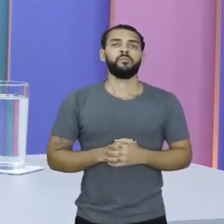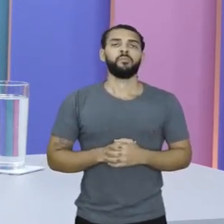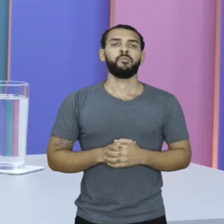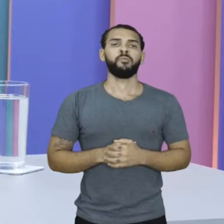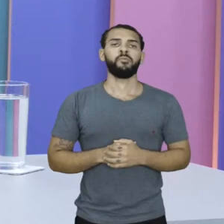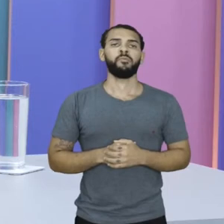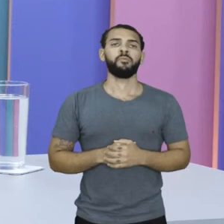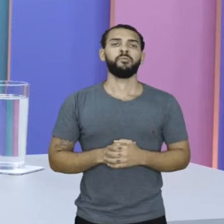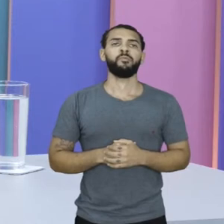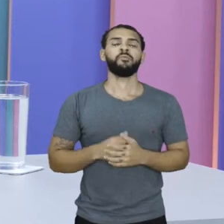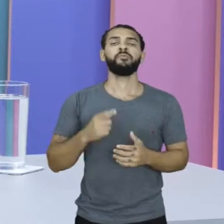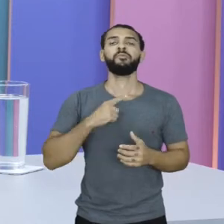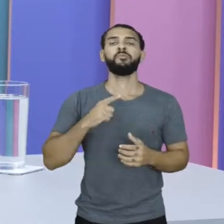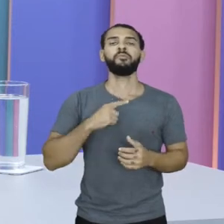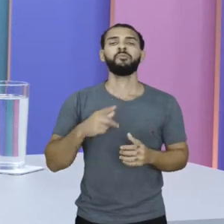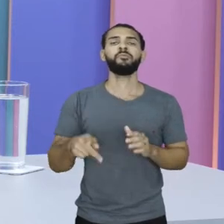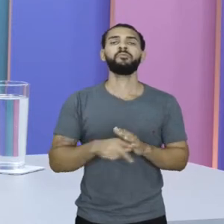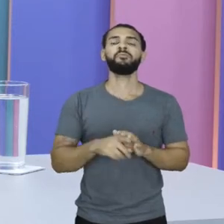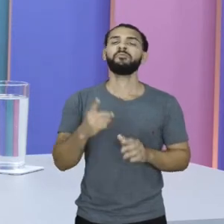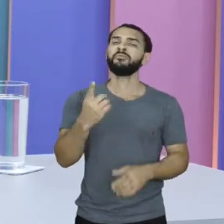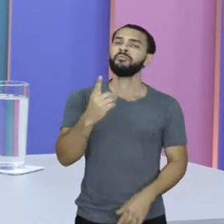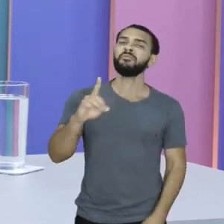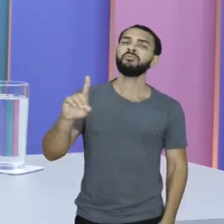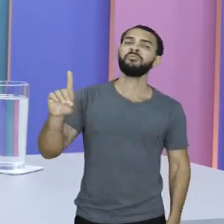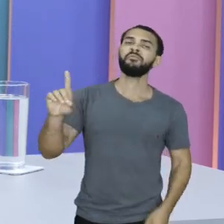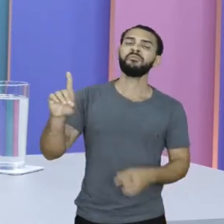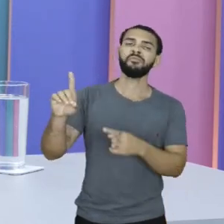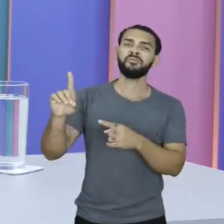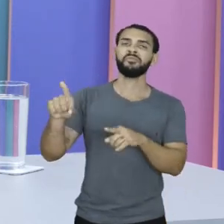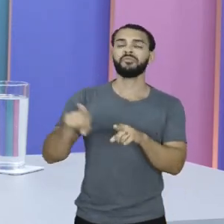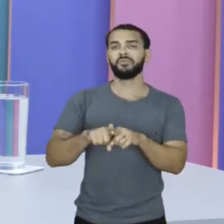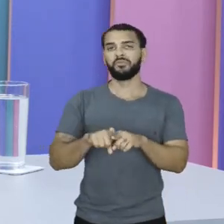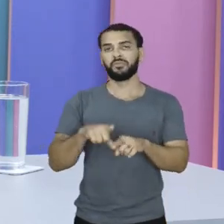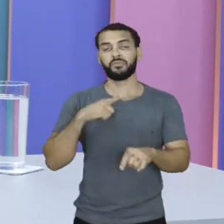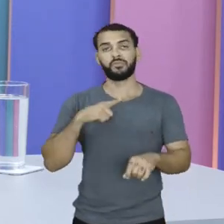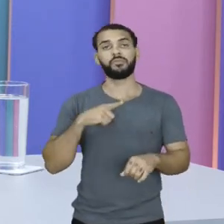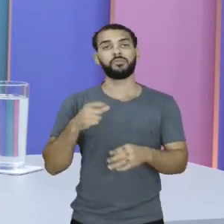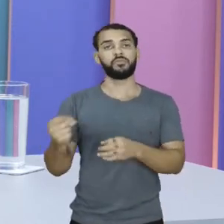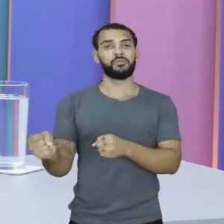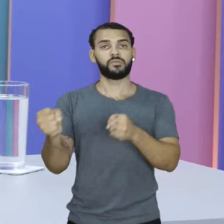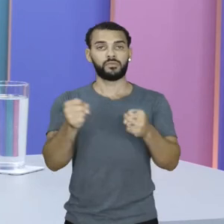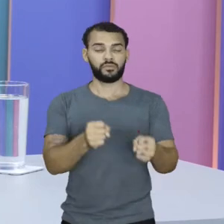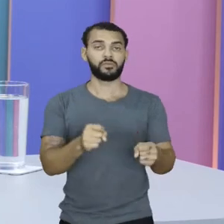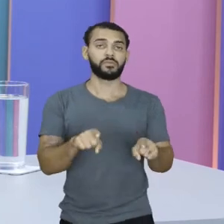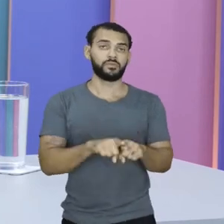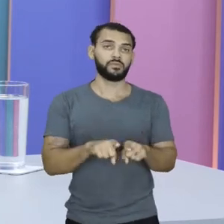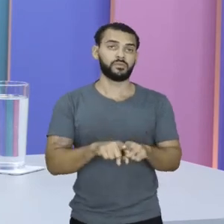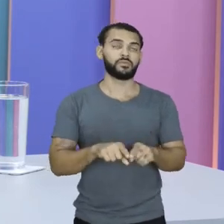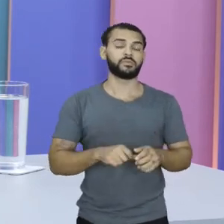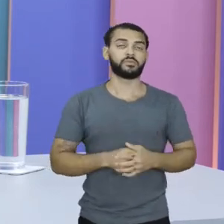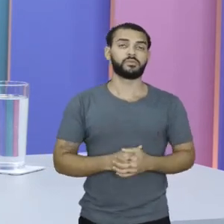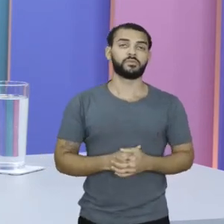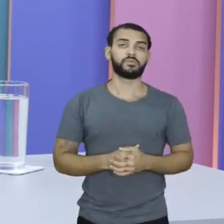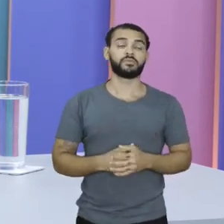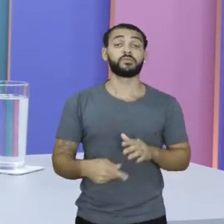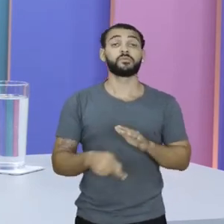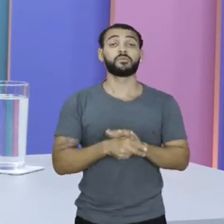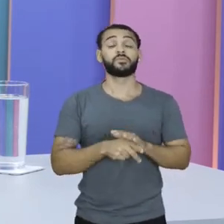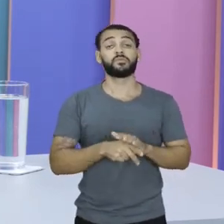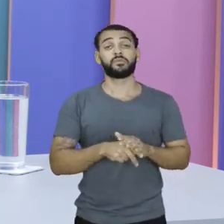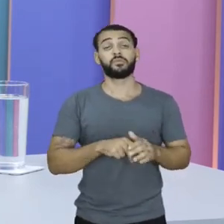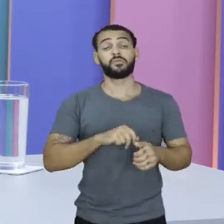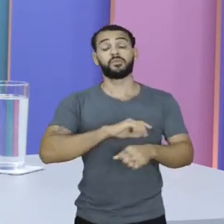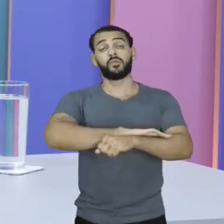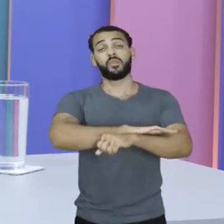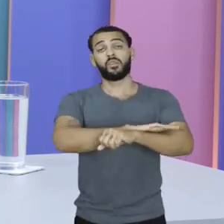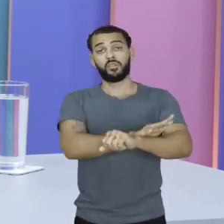da extrema-direita, né, que se configurou com um poder eminentemente racista,